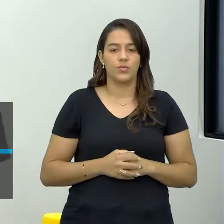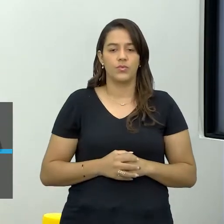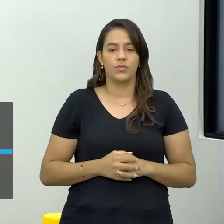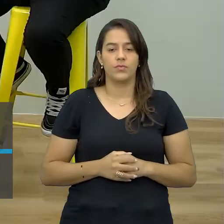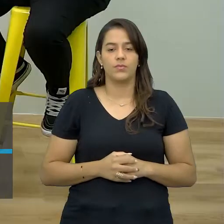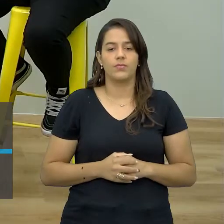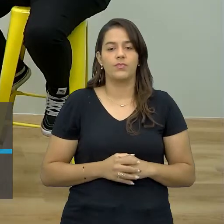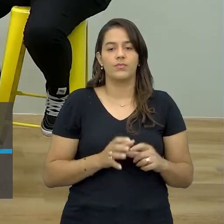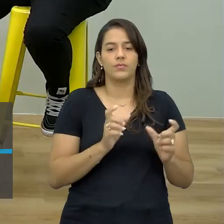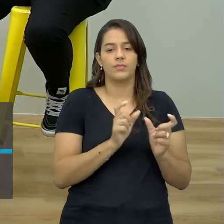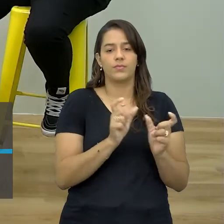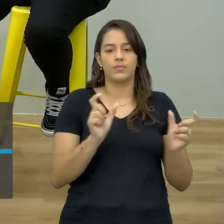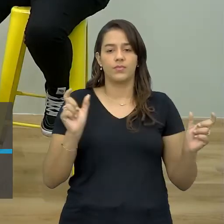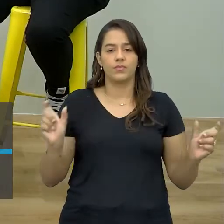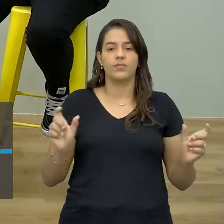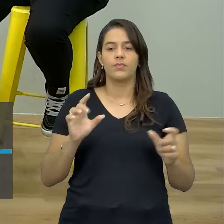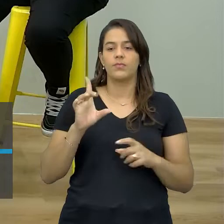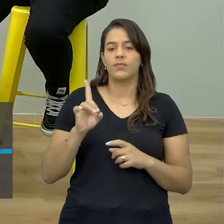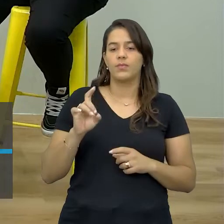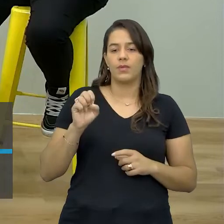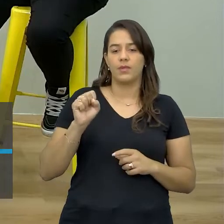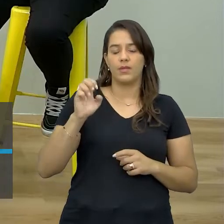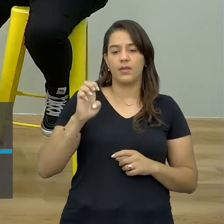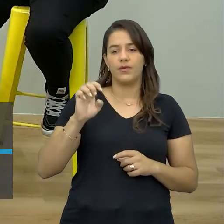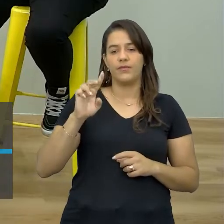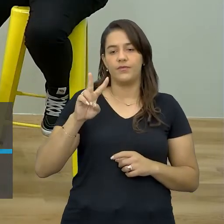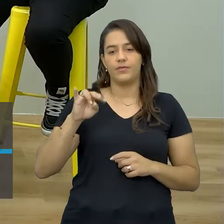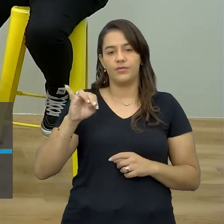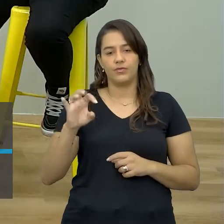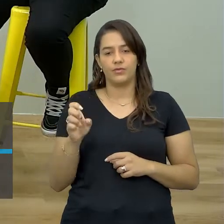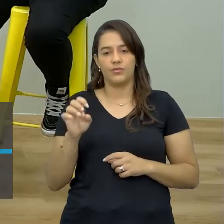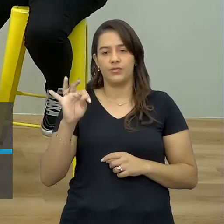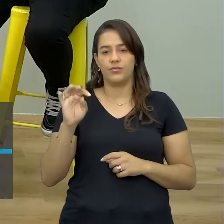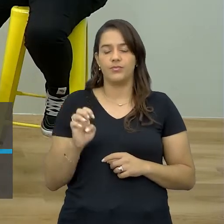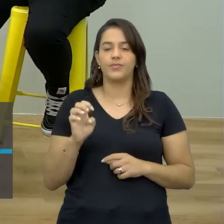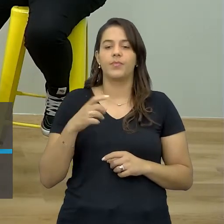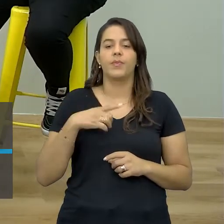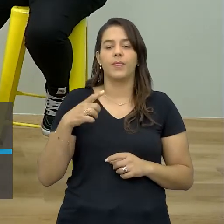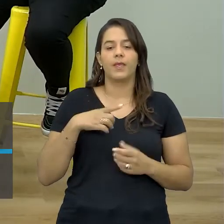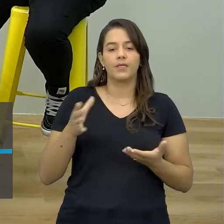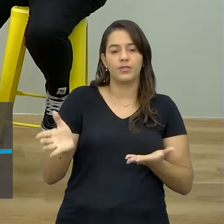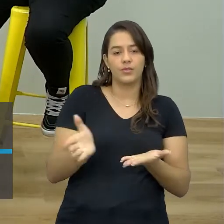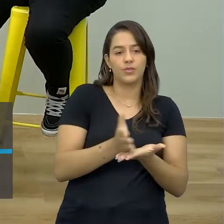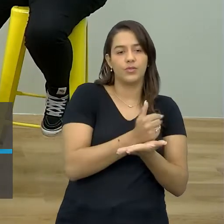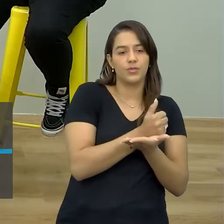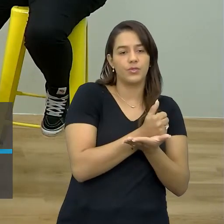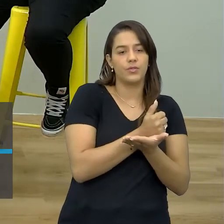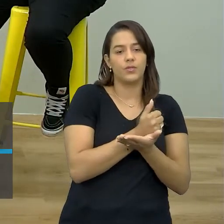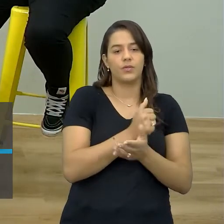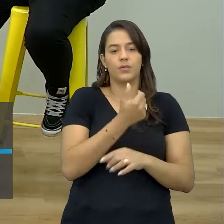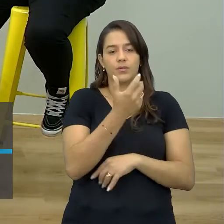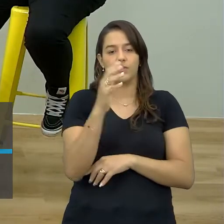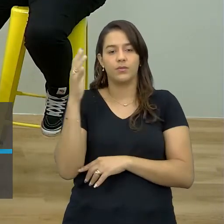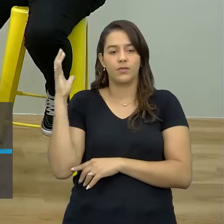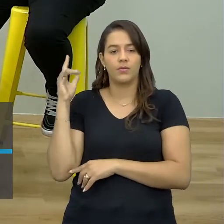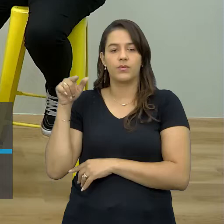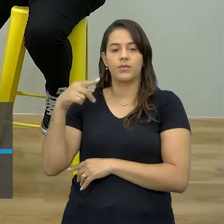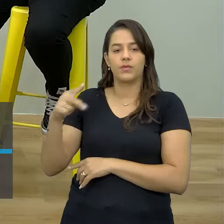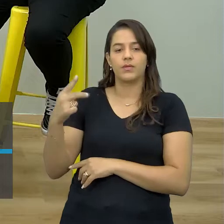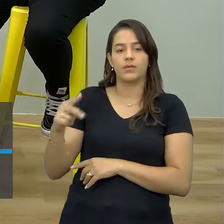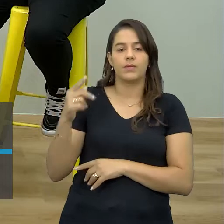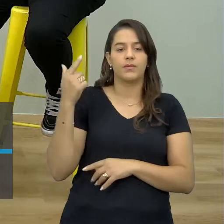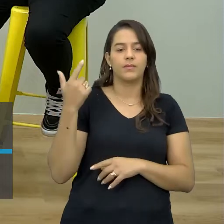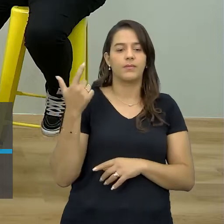também a palavra. É déficit, não sei das quantas, que é o seguinte, a gente hoje, a gente retira da natureza mais do que ela consegue